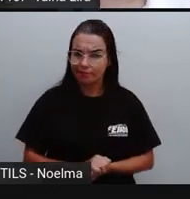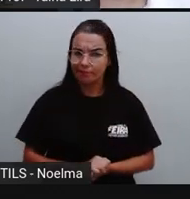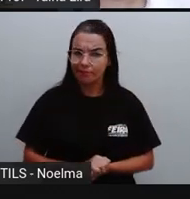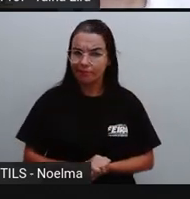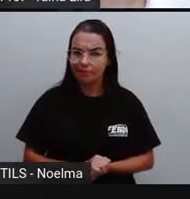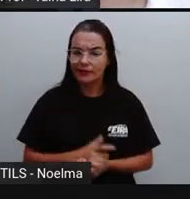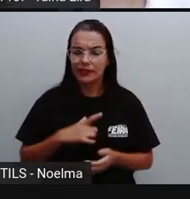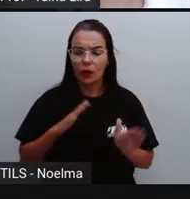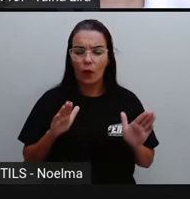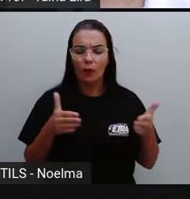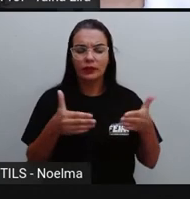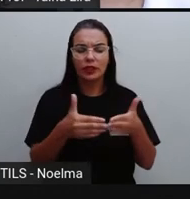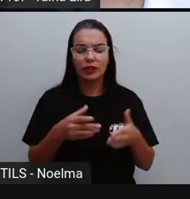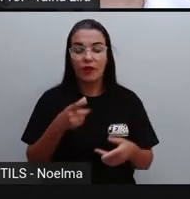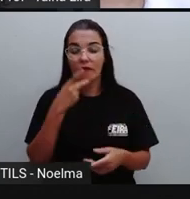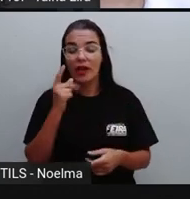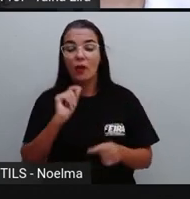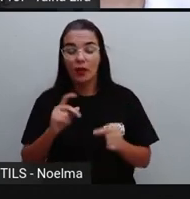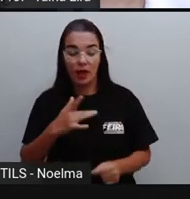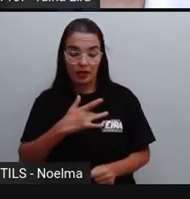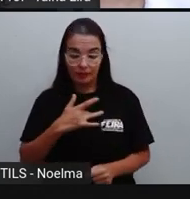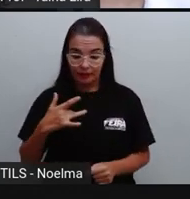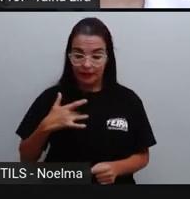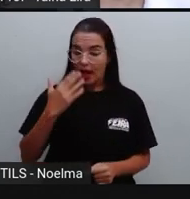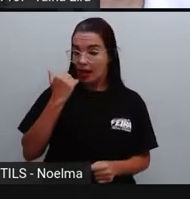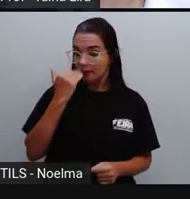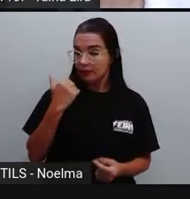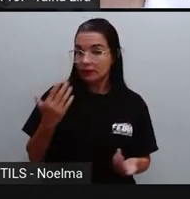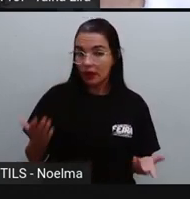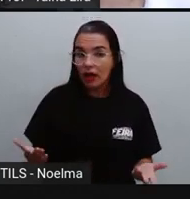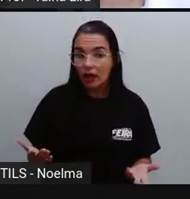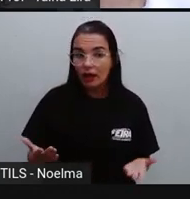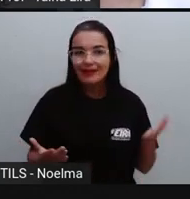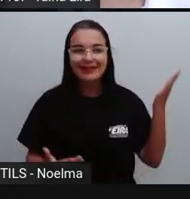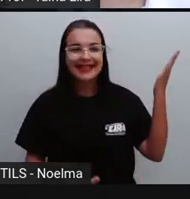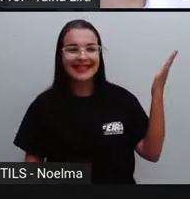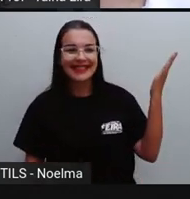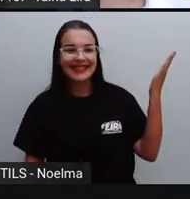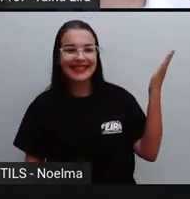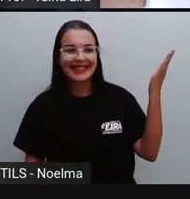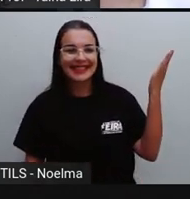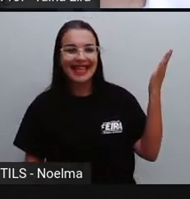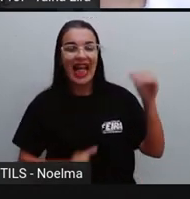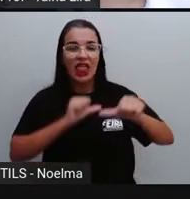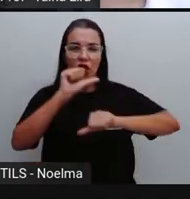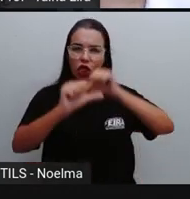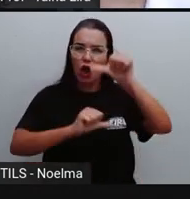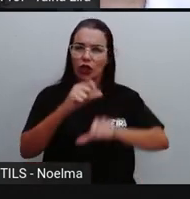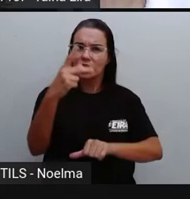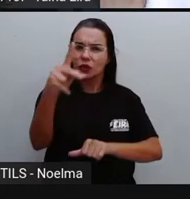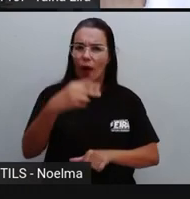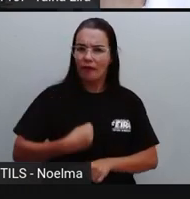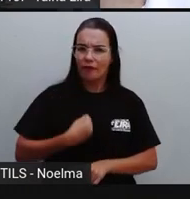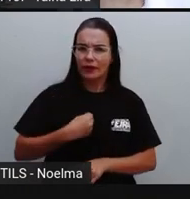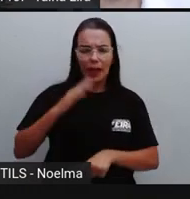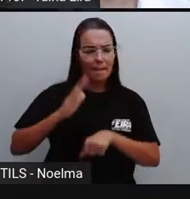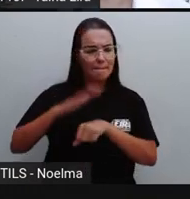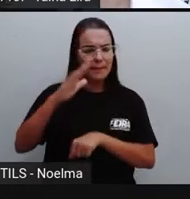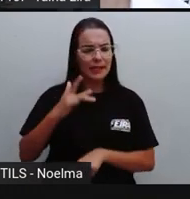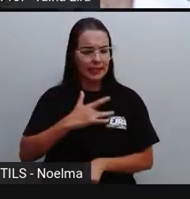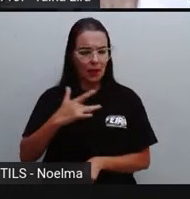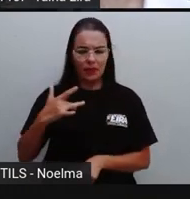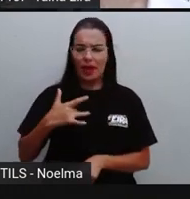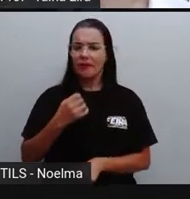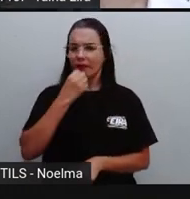atingir o meu objetivo, que é falar sobre alimentação saudável, ó? Por exemplo, torne sua vida mais